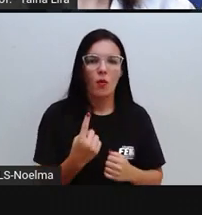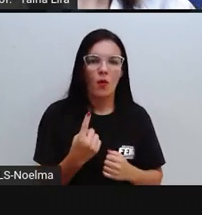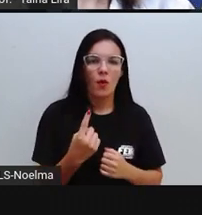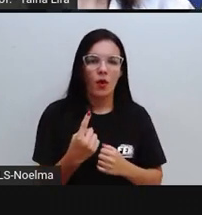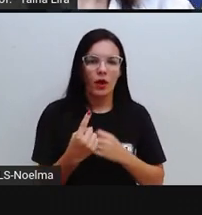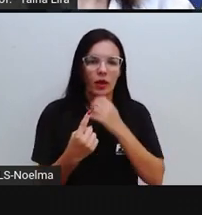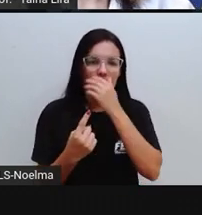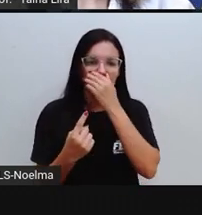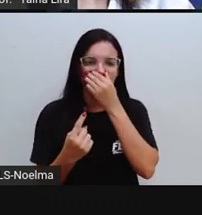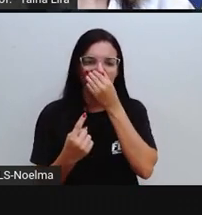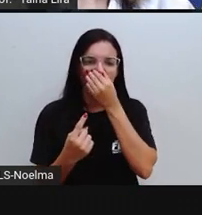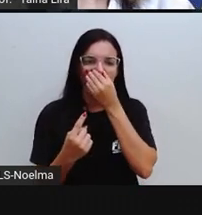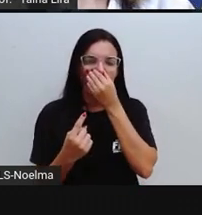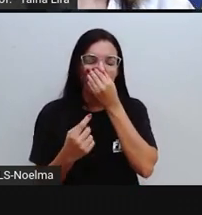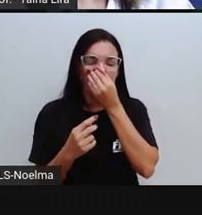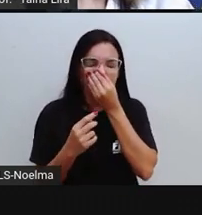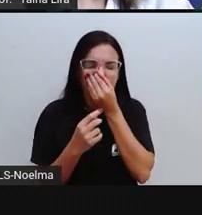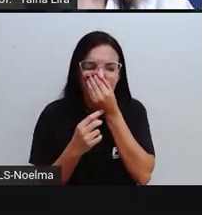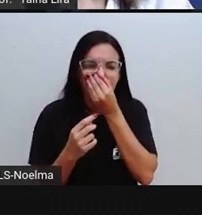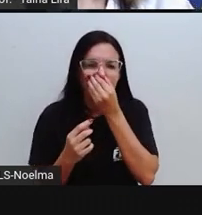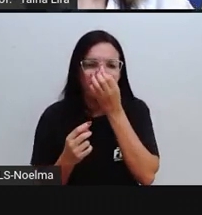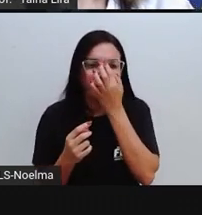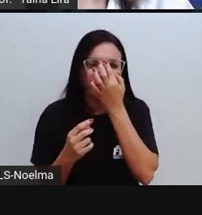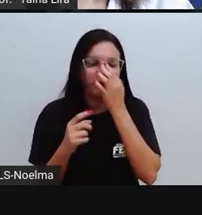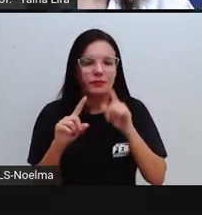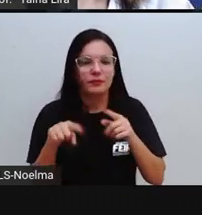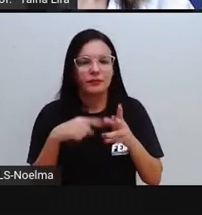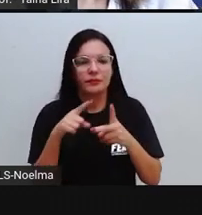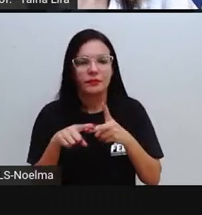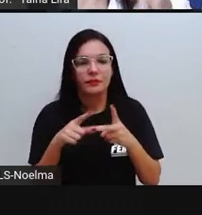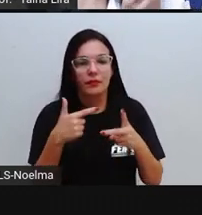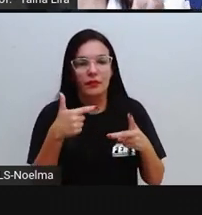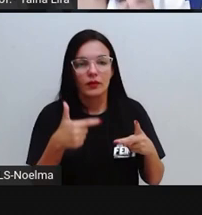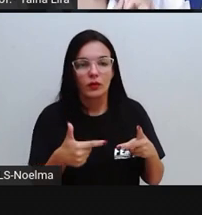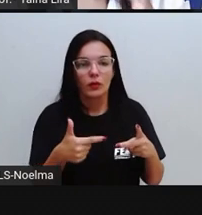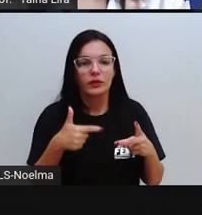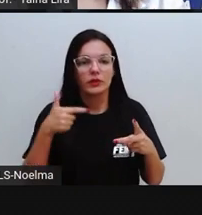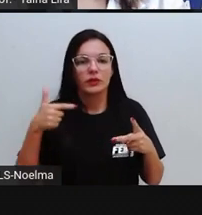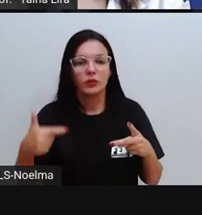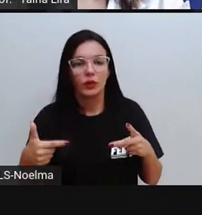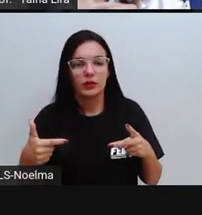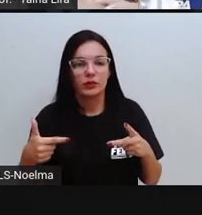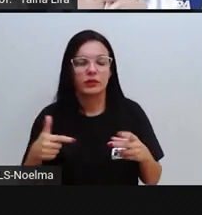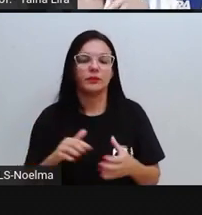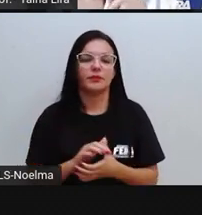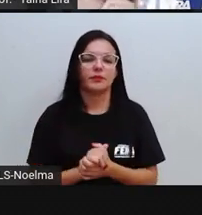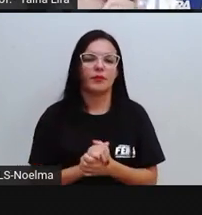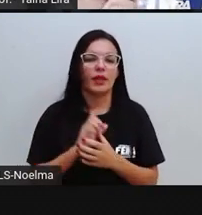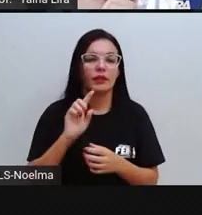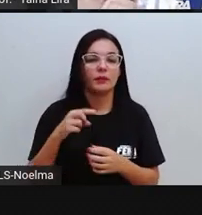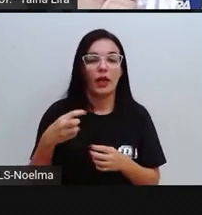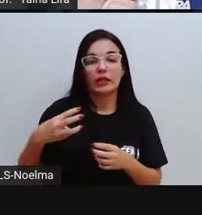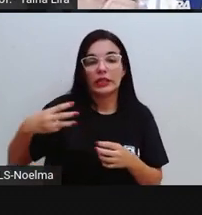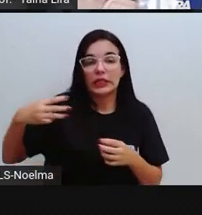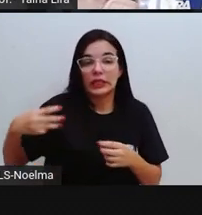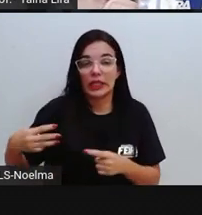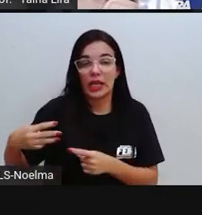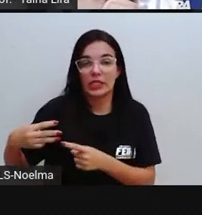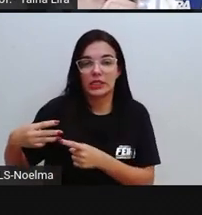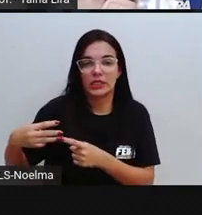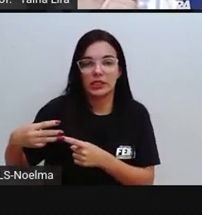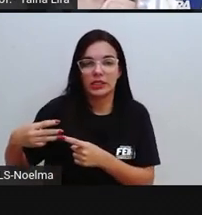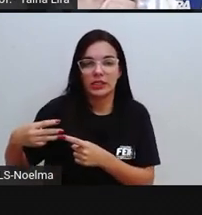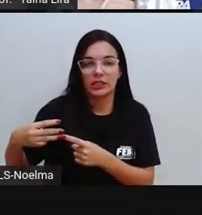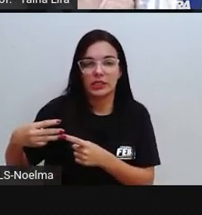1. Depois, ó, eu tenho o número 2 duas vezes. Depois, eu tenho o número